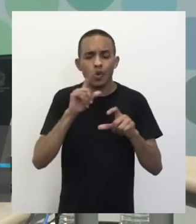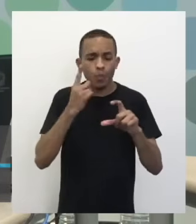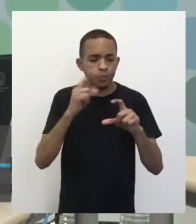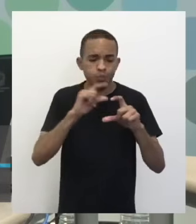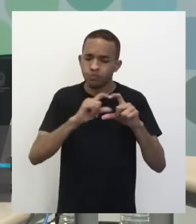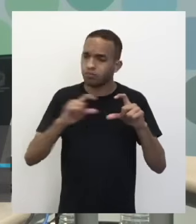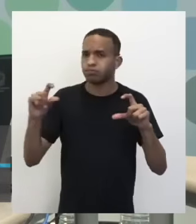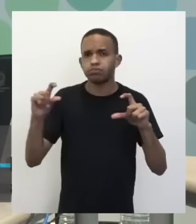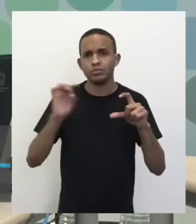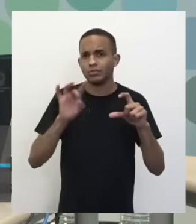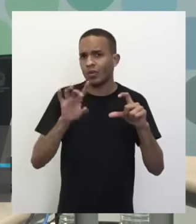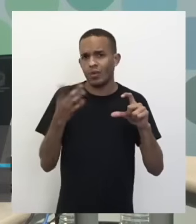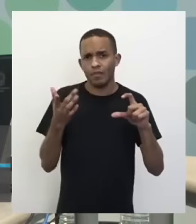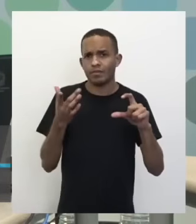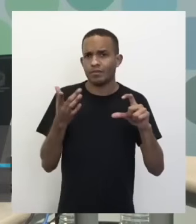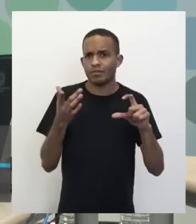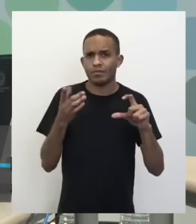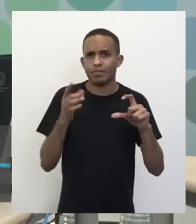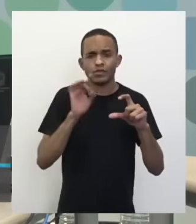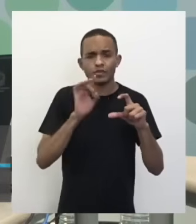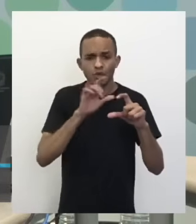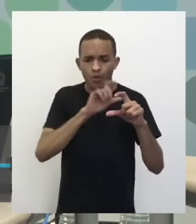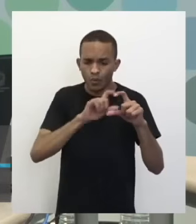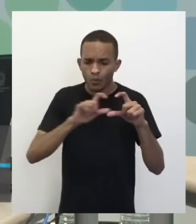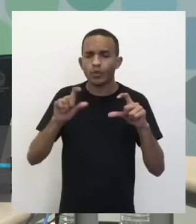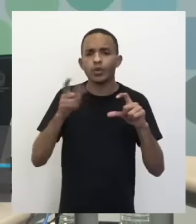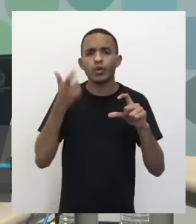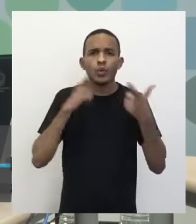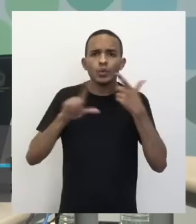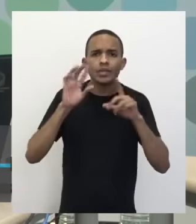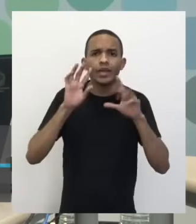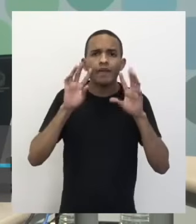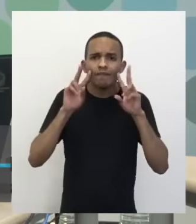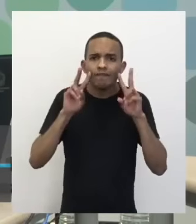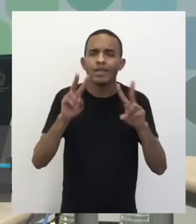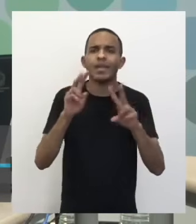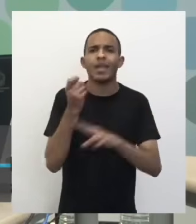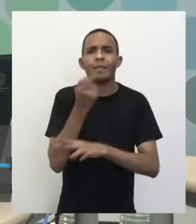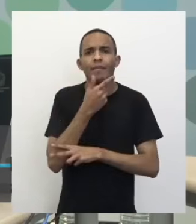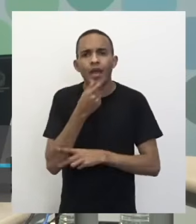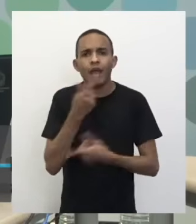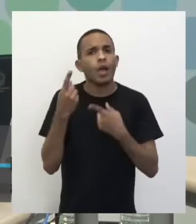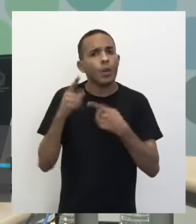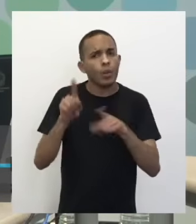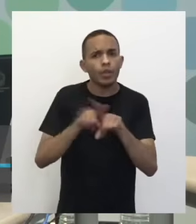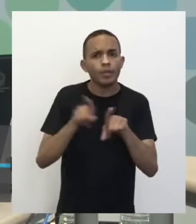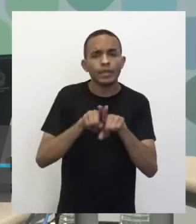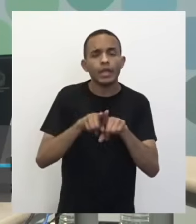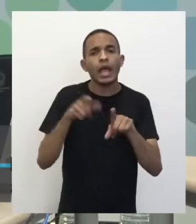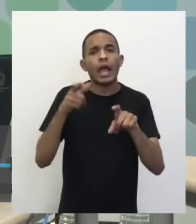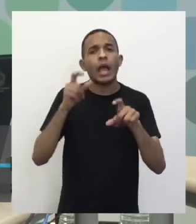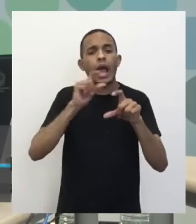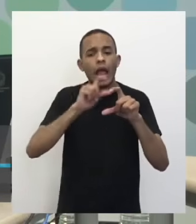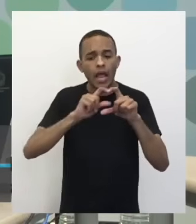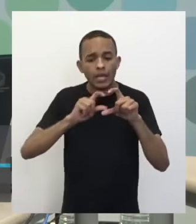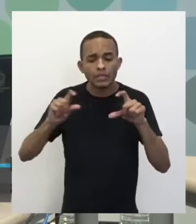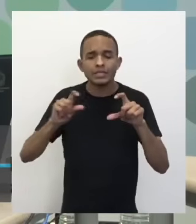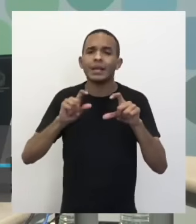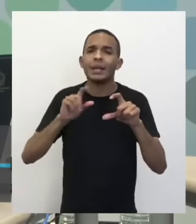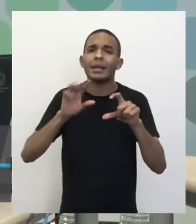só ficar em um plano apenas e a gente consegue ver todo o humor, a crítica ali. A tirinha, ela é construída